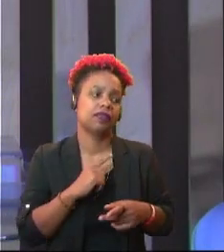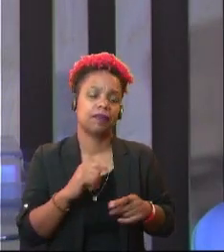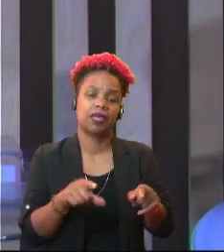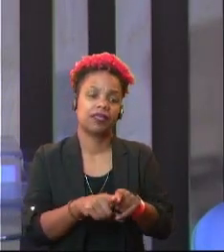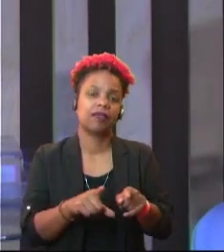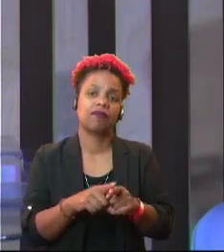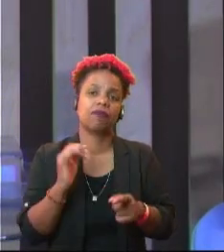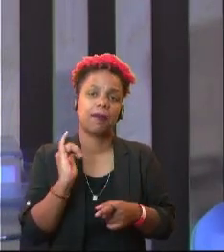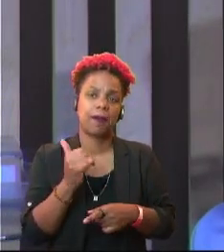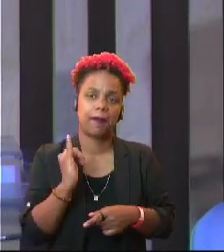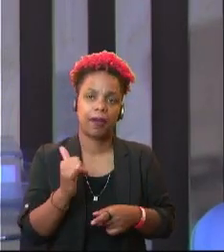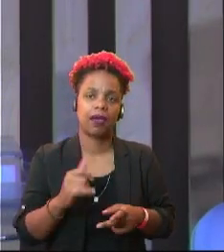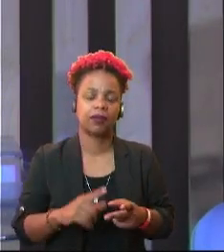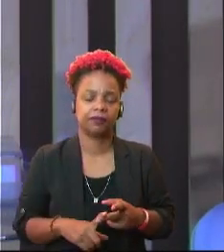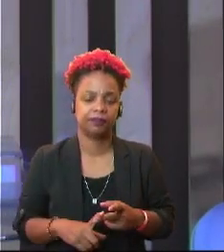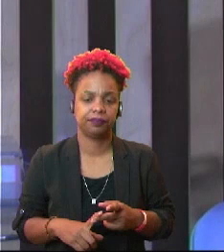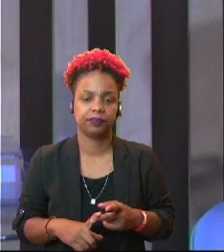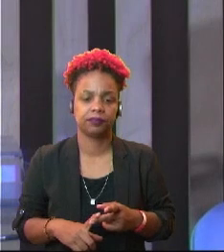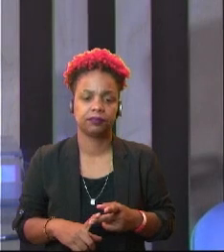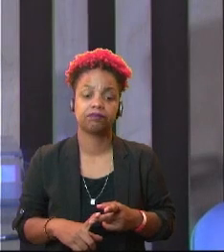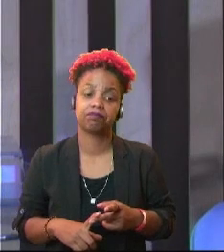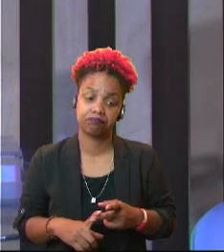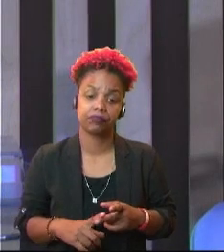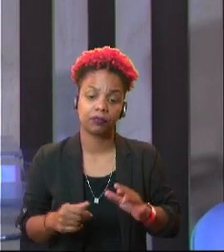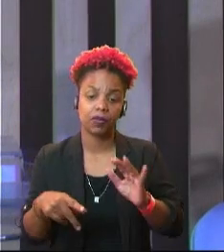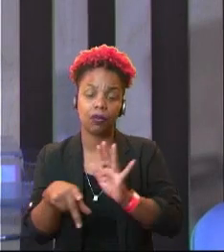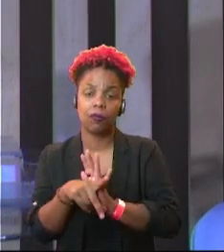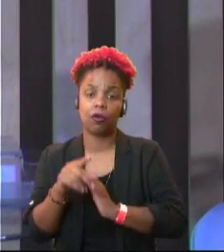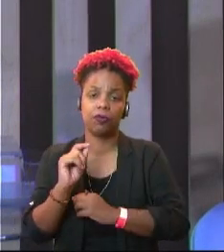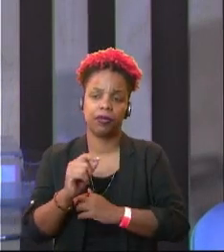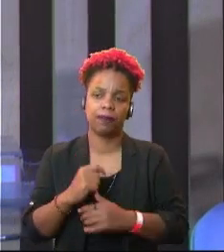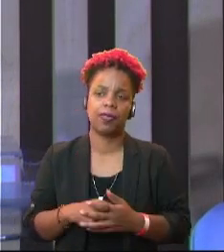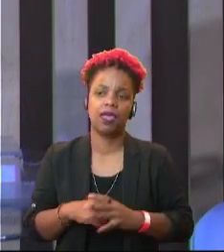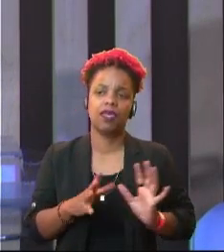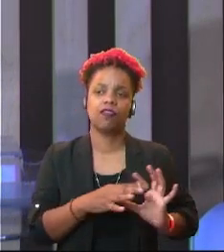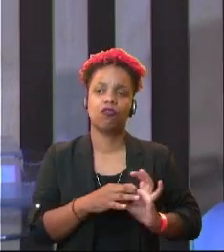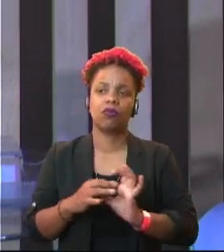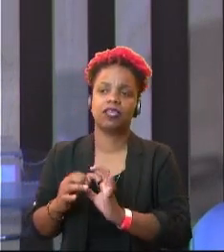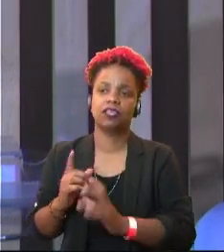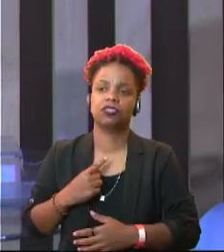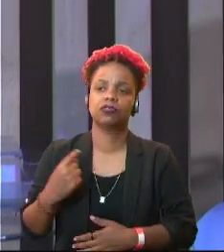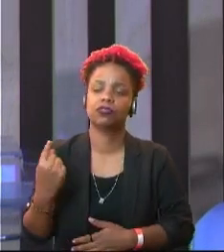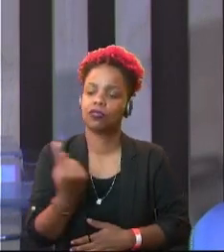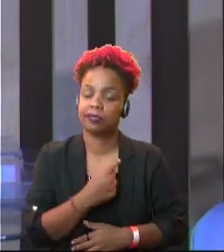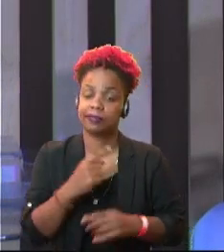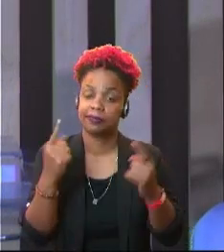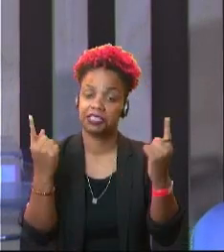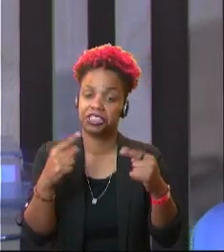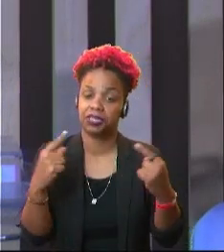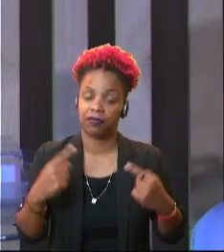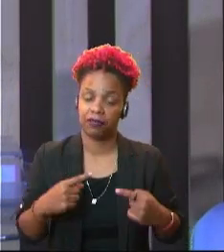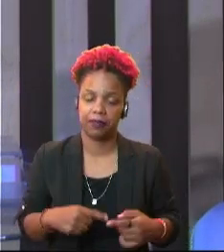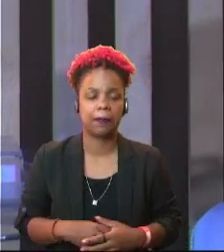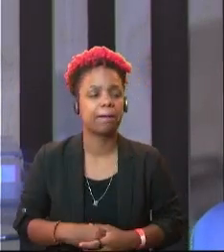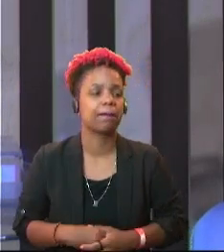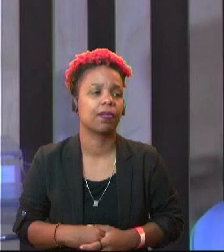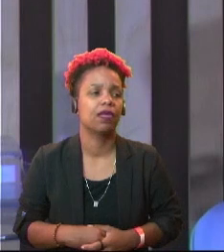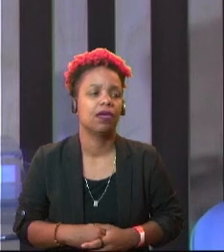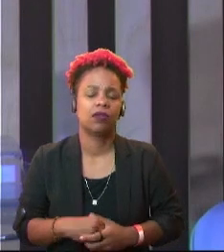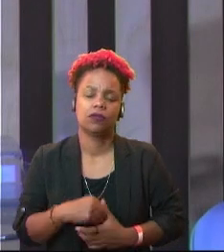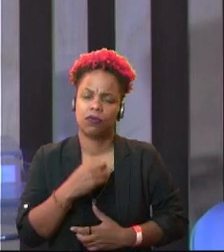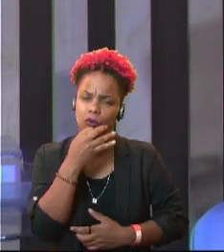guerra de narrativas, né? E isso faz parte desse contexto nosso de desafios. Agora, eu só queria